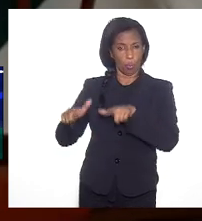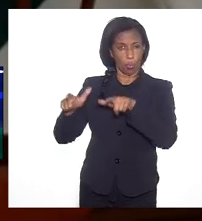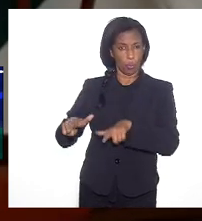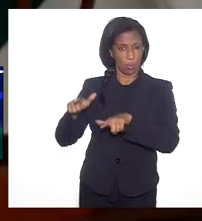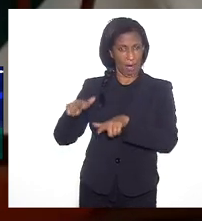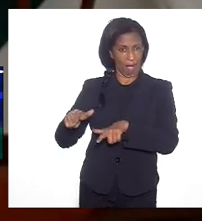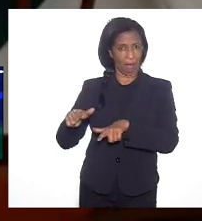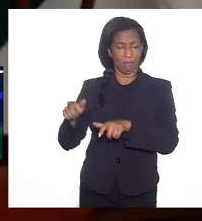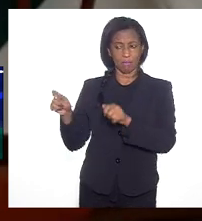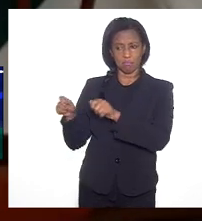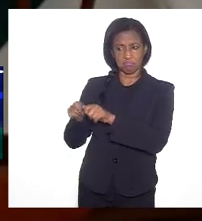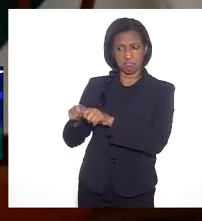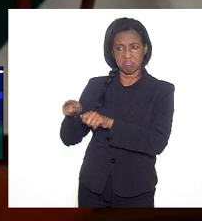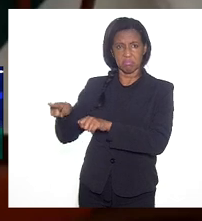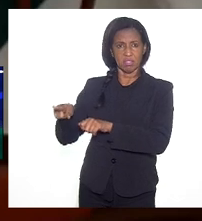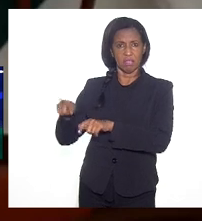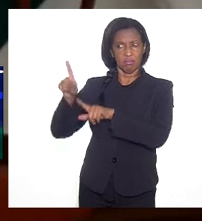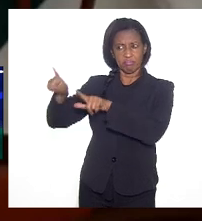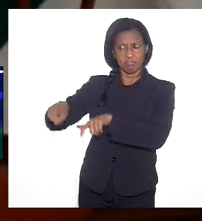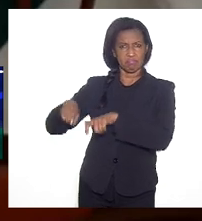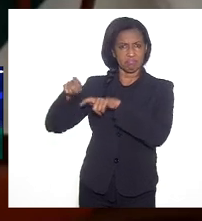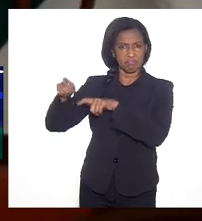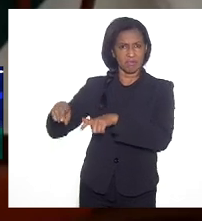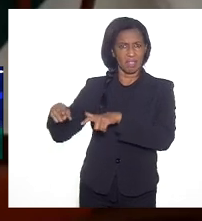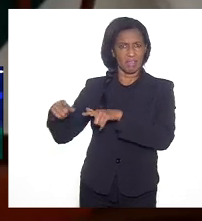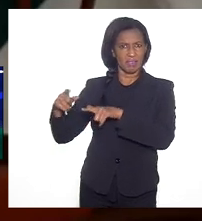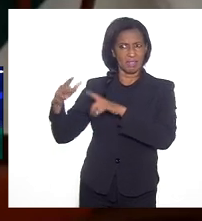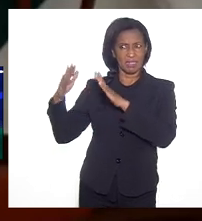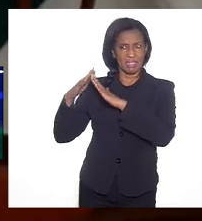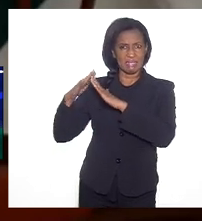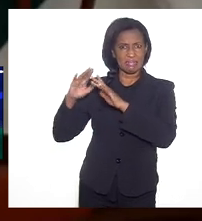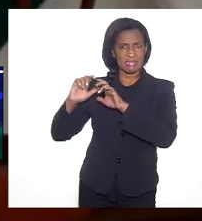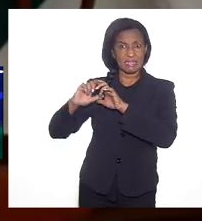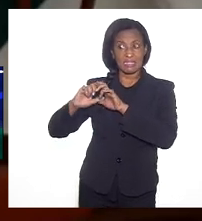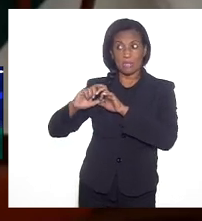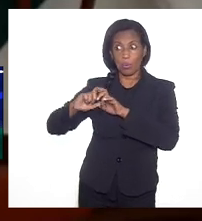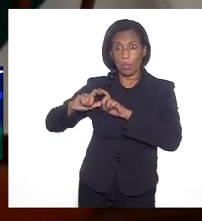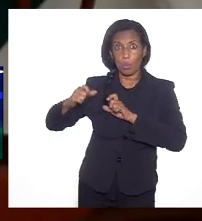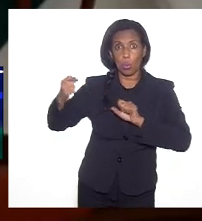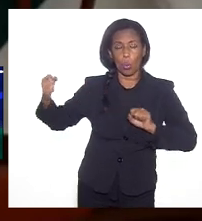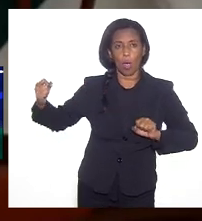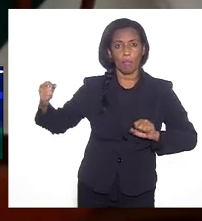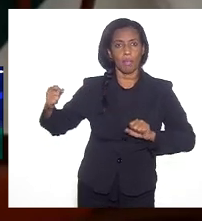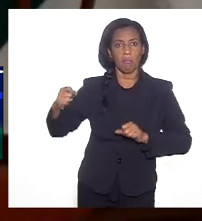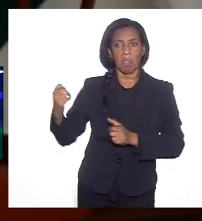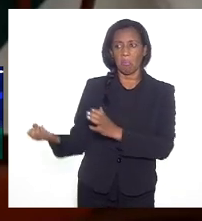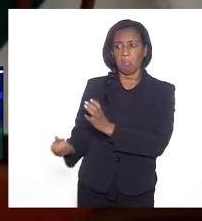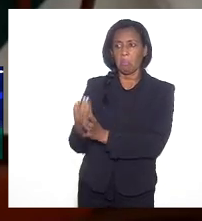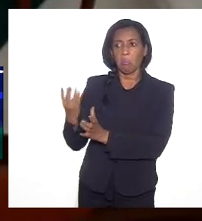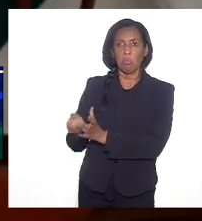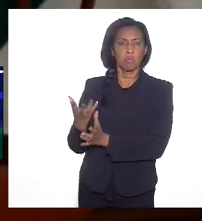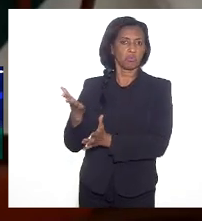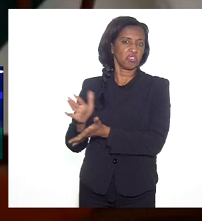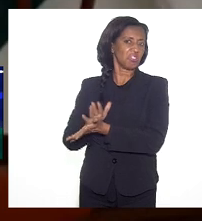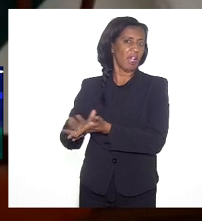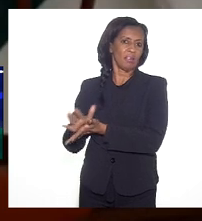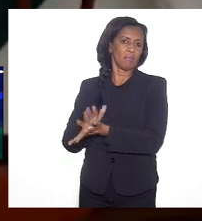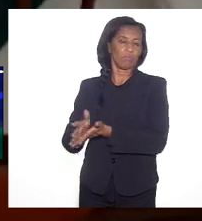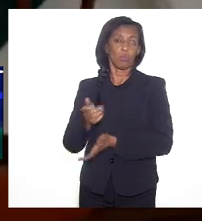instalações de fazendas que são enormes mas que são pouco produtivas por quê? porque elas não têm